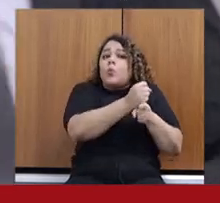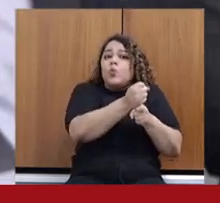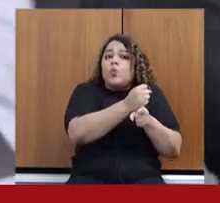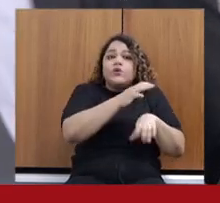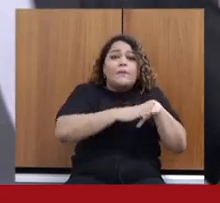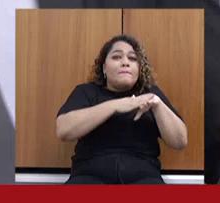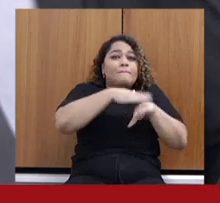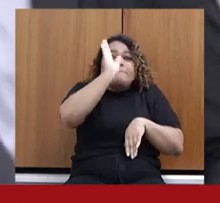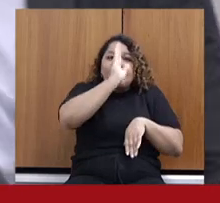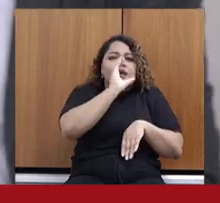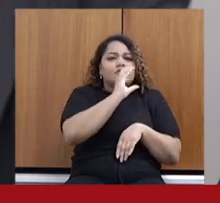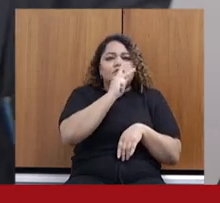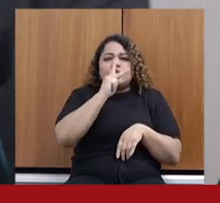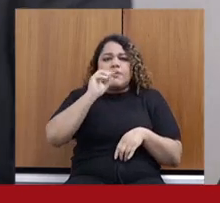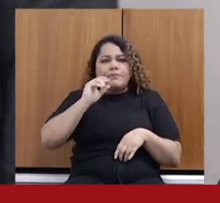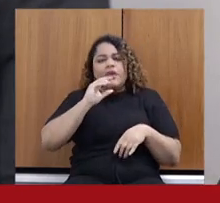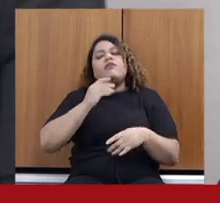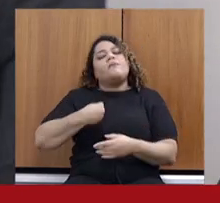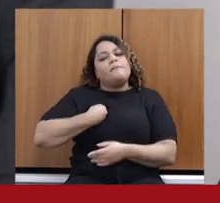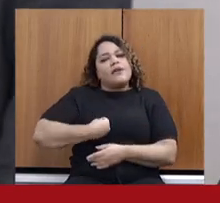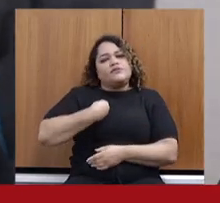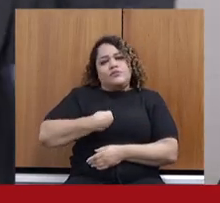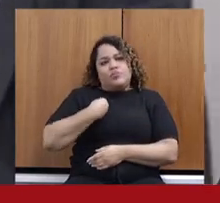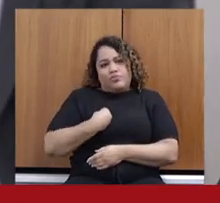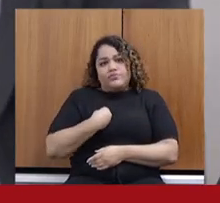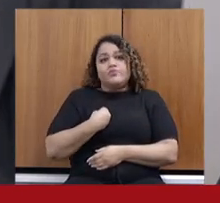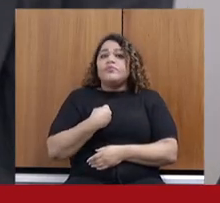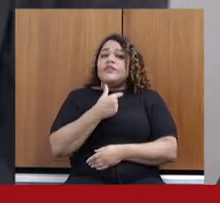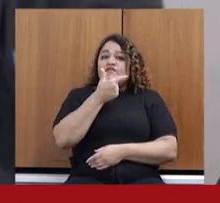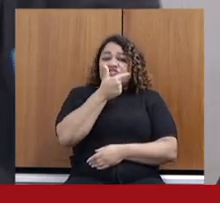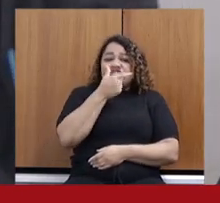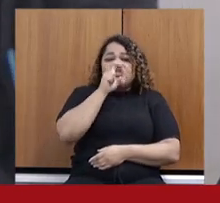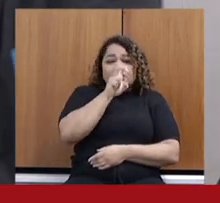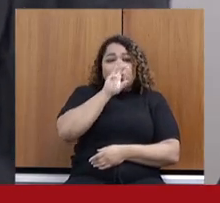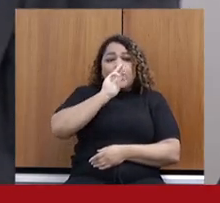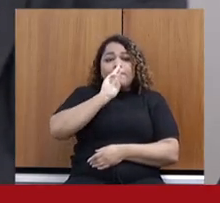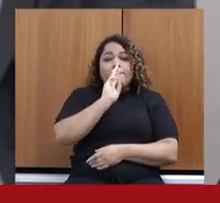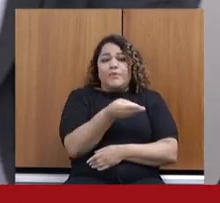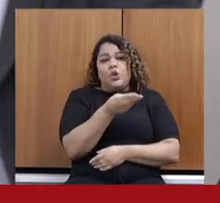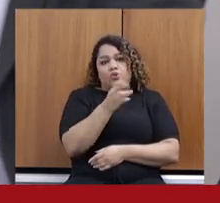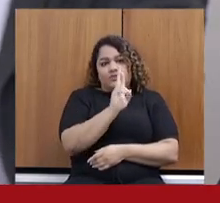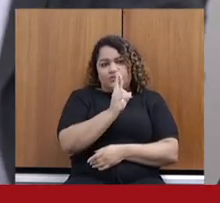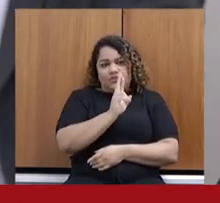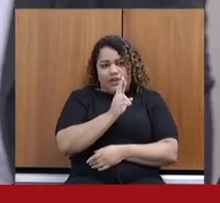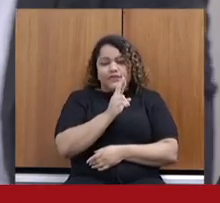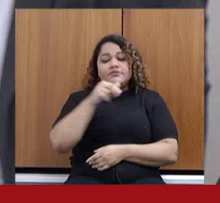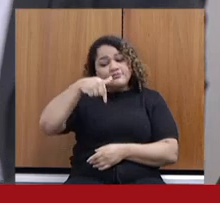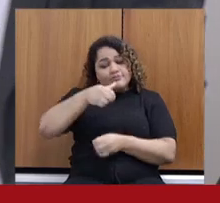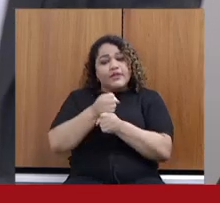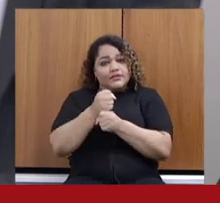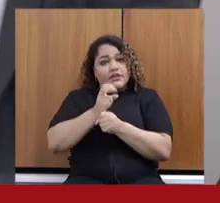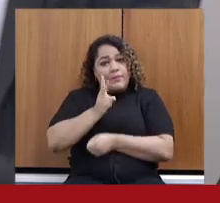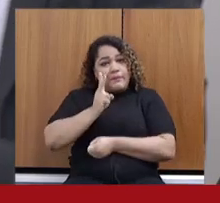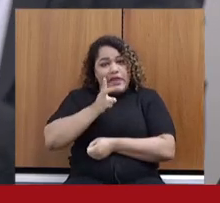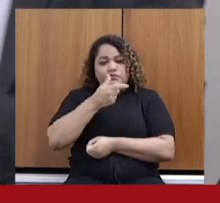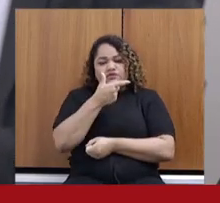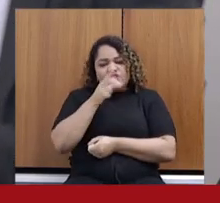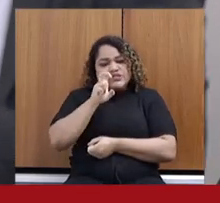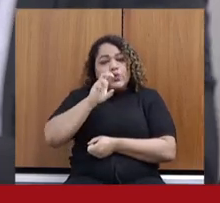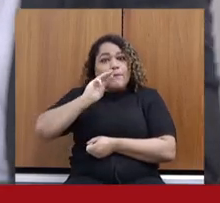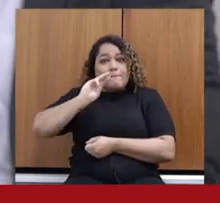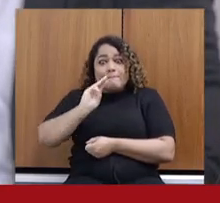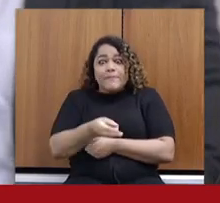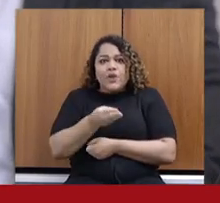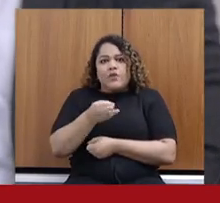participação popular pelo governo do Estado, mais de 25 milhões de reais. Esse ano, o mesmo valor, 25 milhões de reais, também já